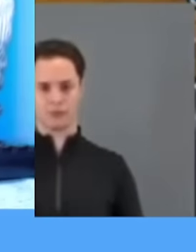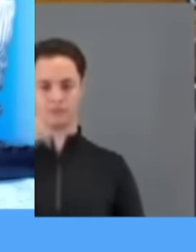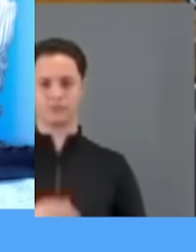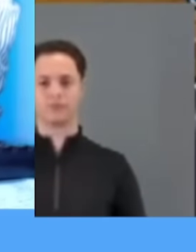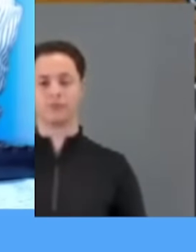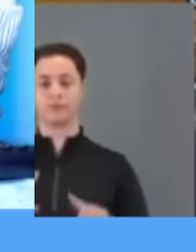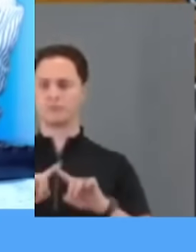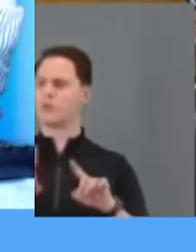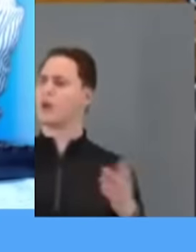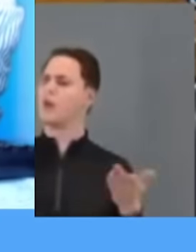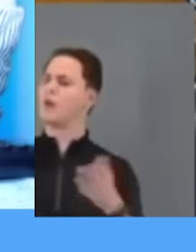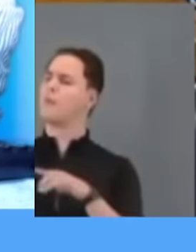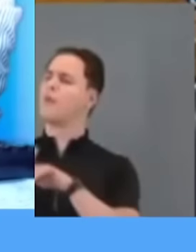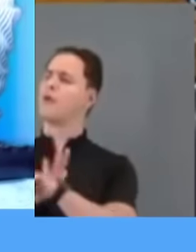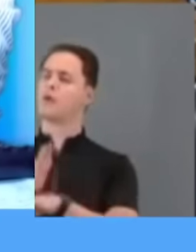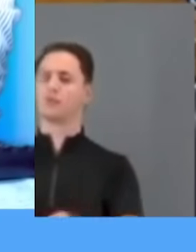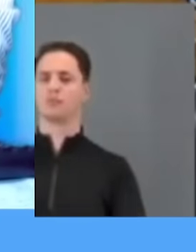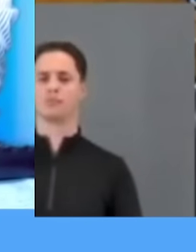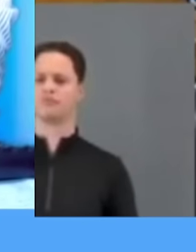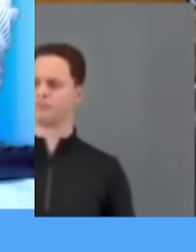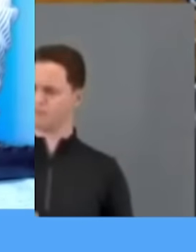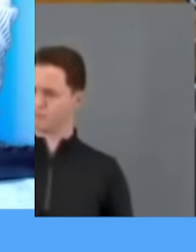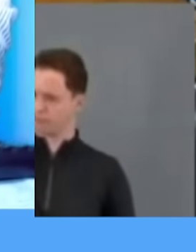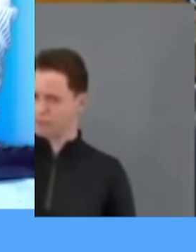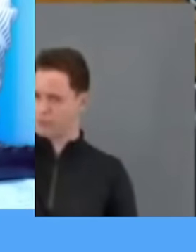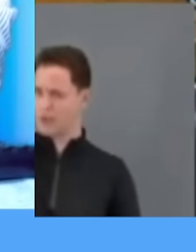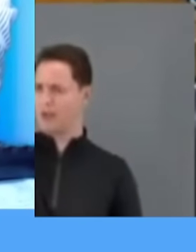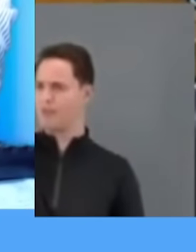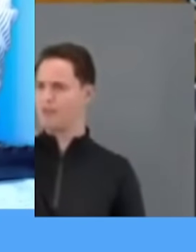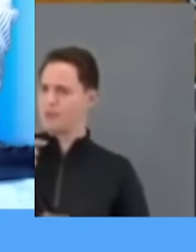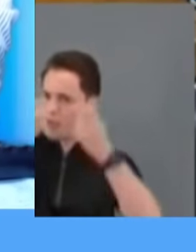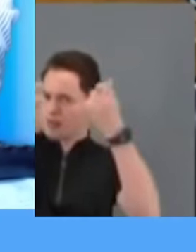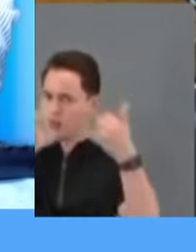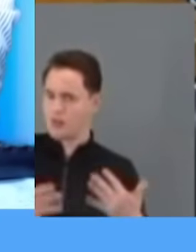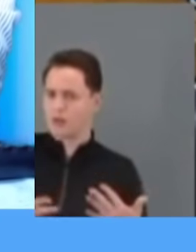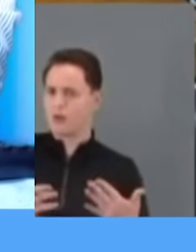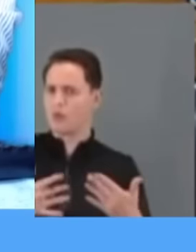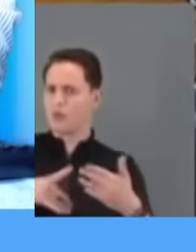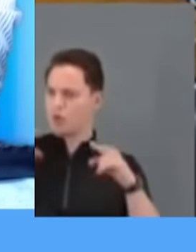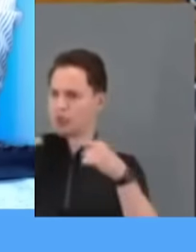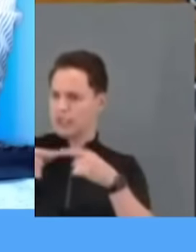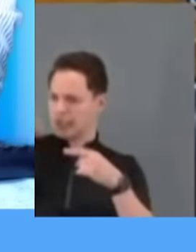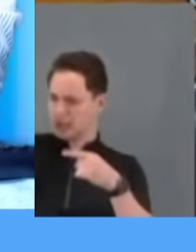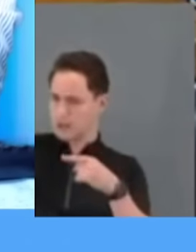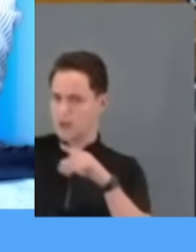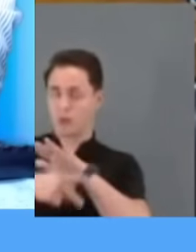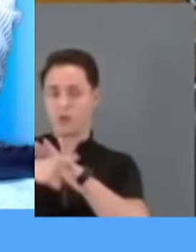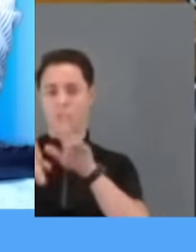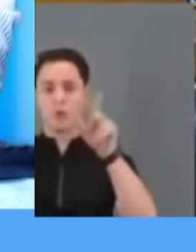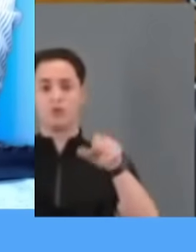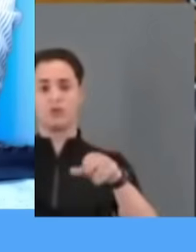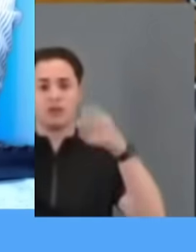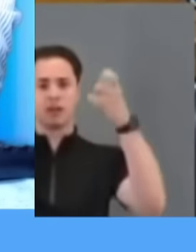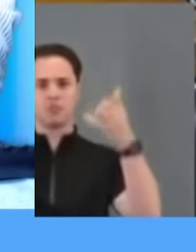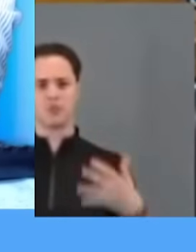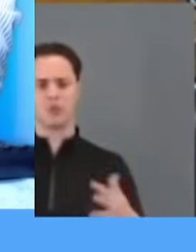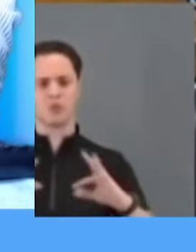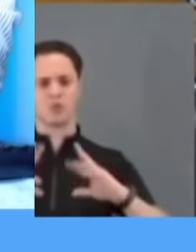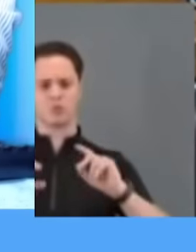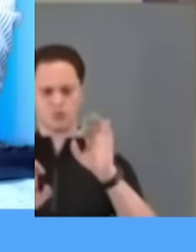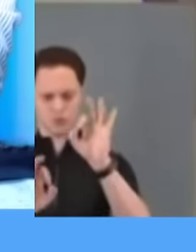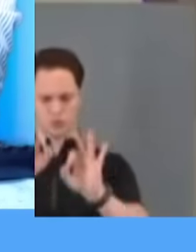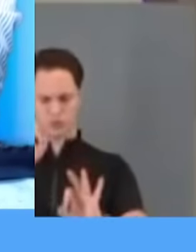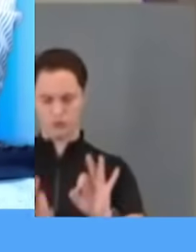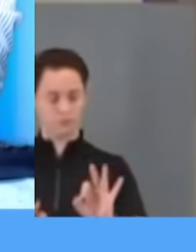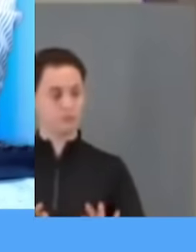Cabo Marcelo, a pergunta que eu faço é se é isso mesmo. O relato dos colegas retrata mesmo, como a senhora colocou, todo esse procedimento.